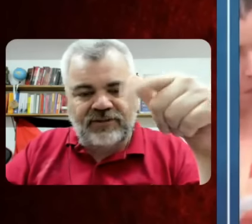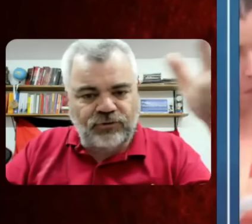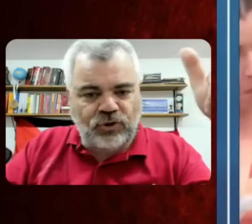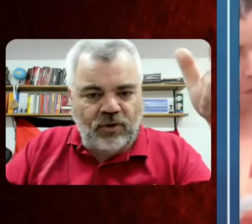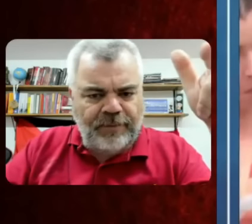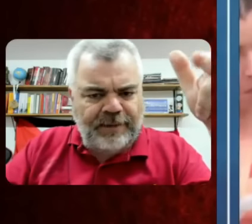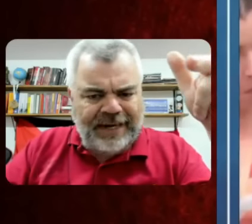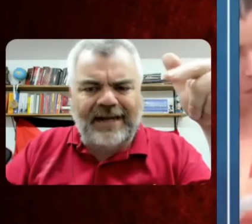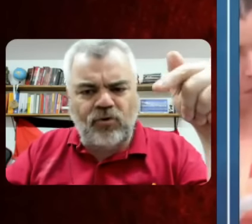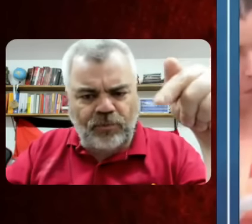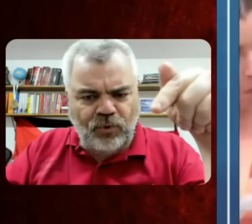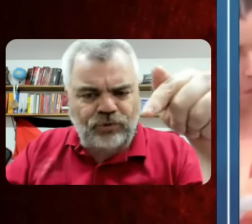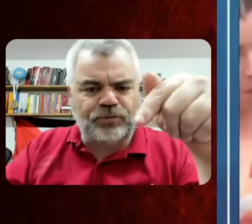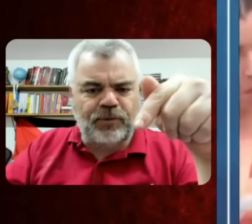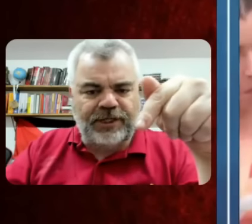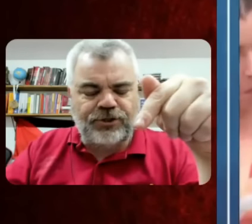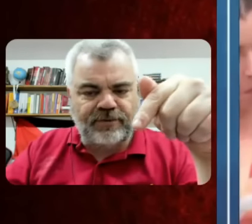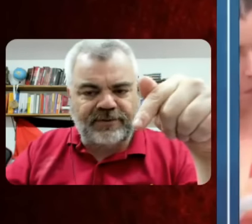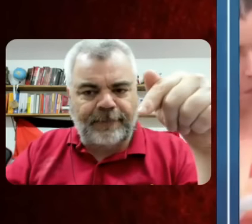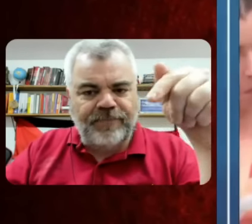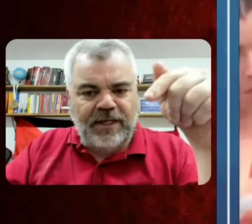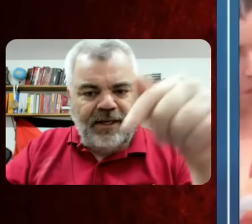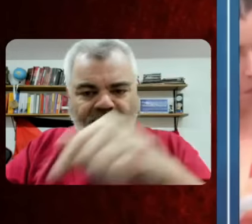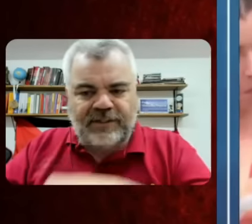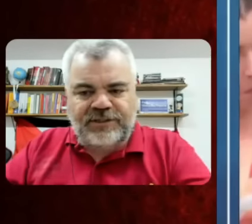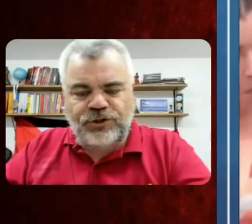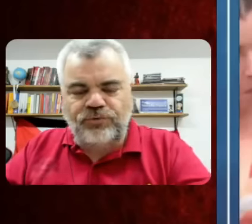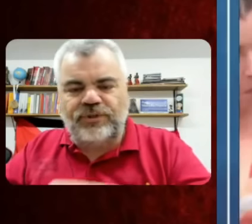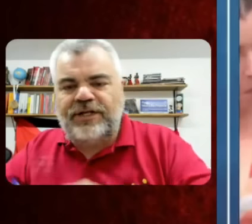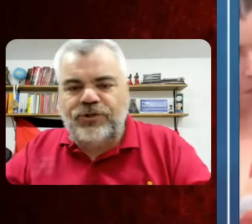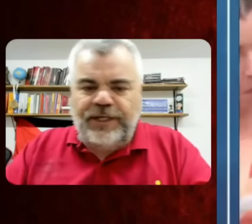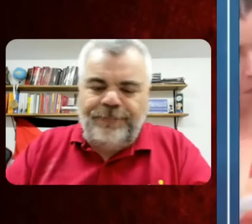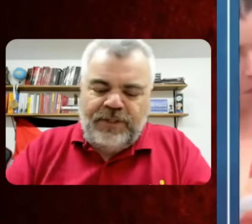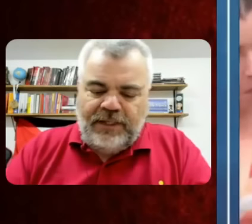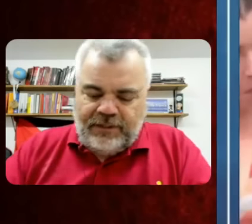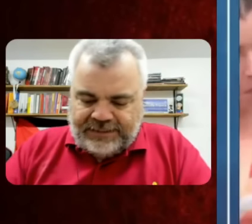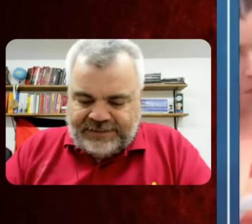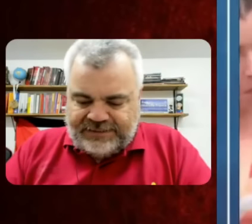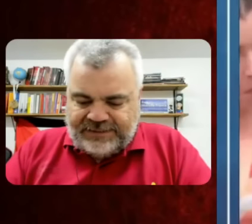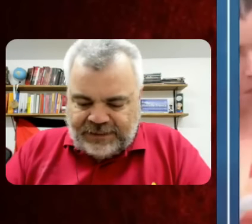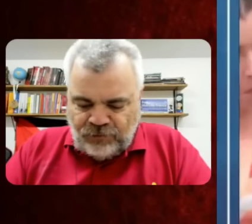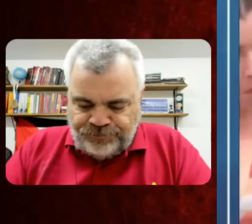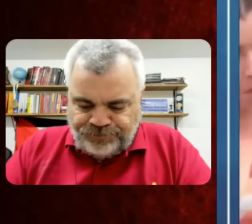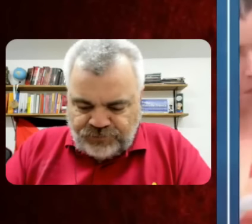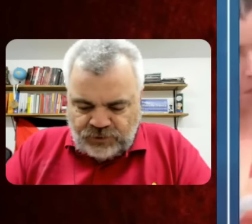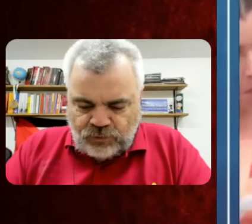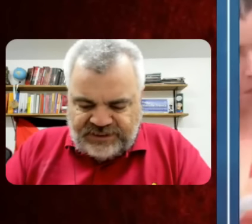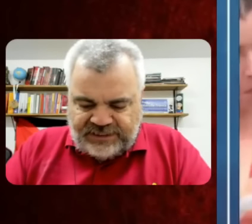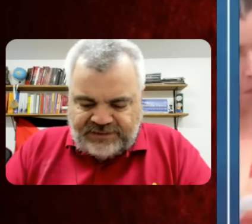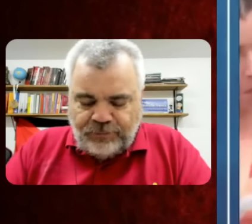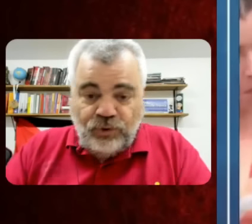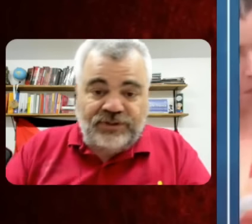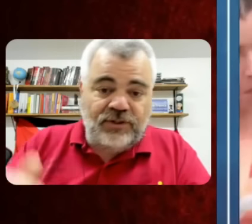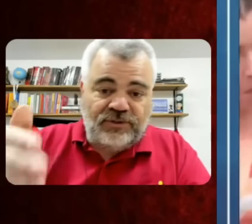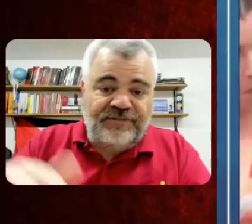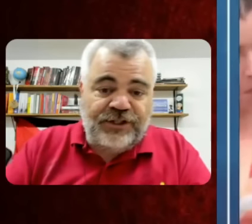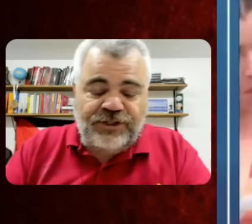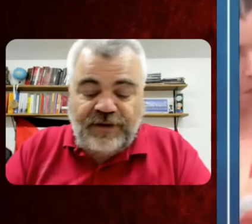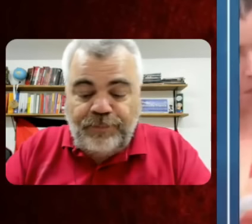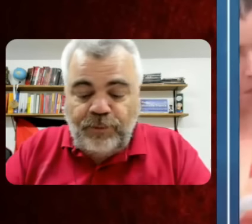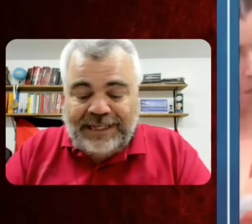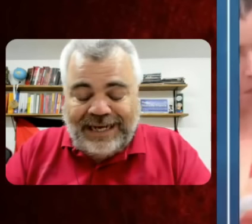congresso não só o Glauber Braga como outros políticos né Eu assisti um trecho aí dessa sessão com os testemunhos